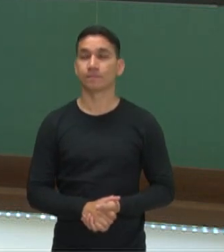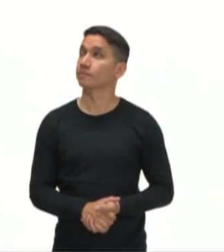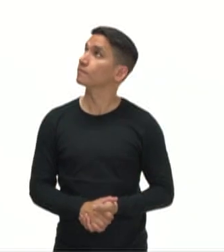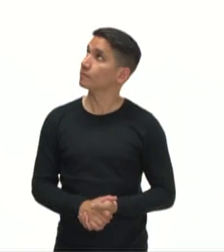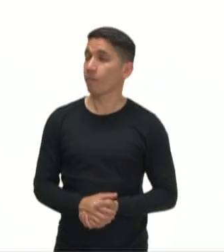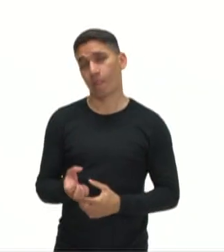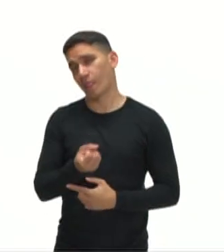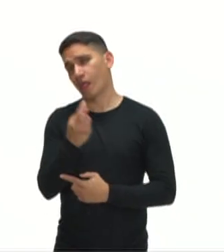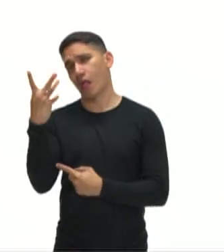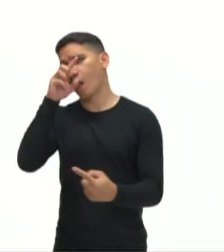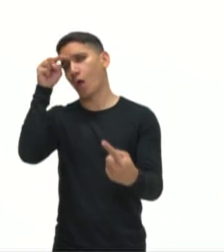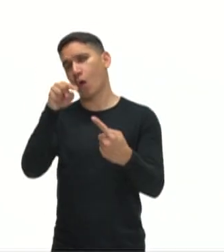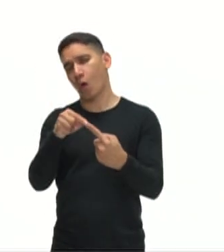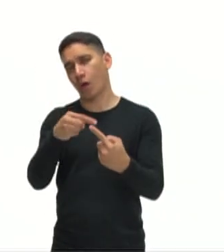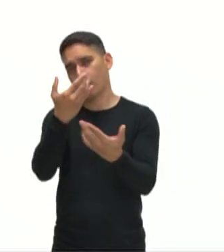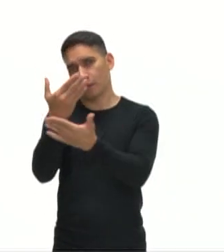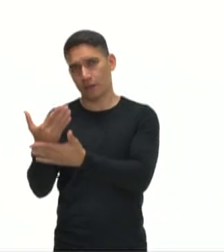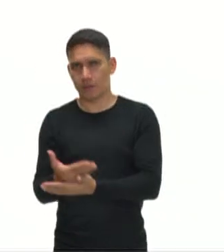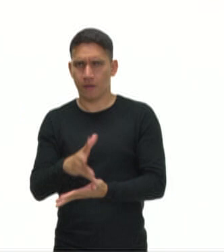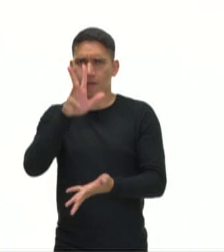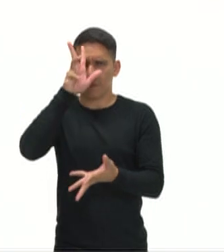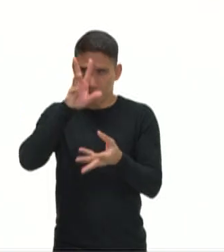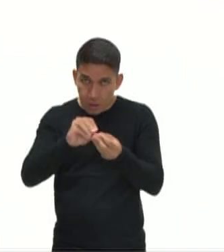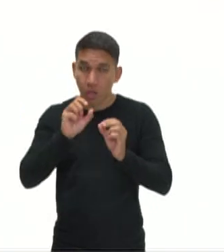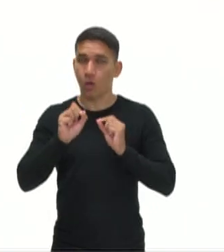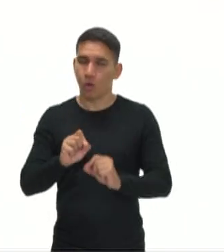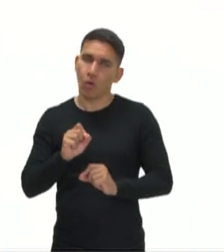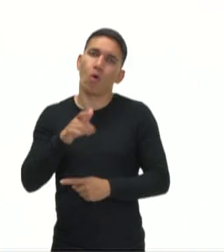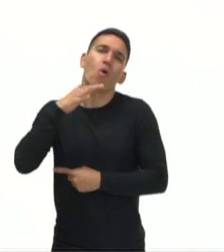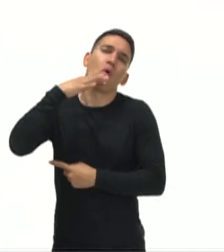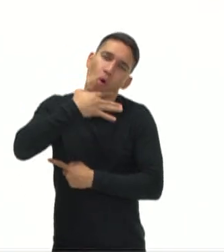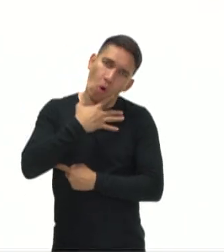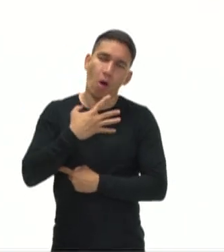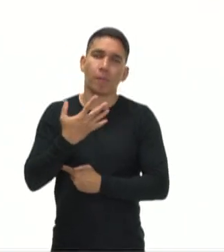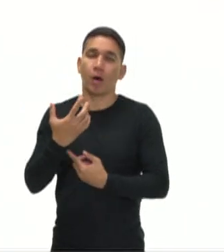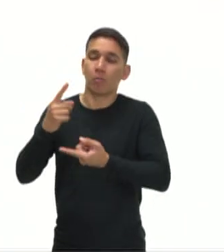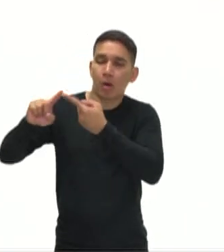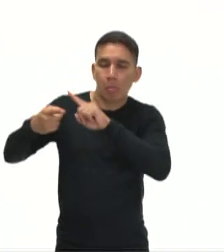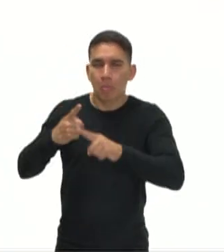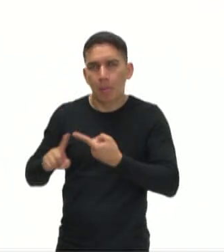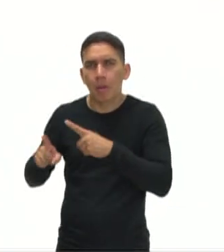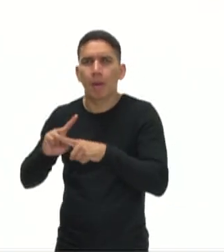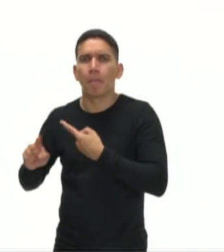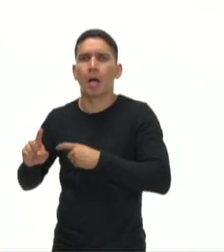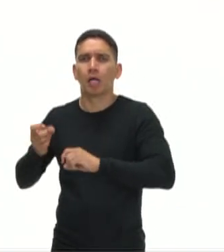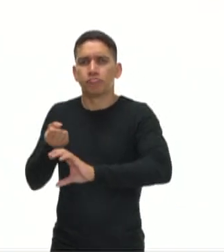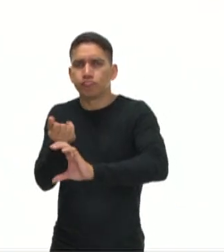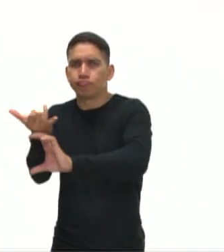Alguns objetivos desta aula: conhecer, claro, as funções químicas orgânicas polímeros,